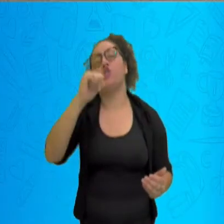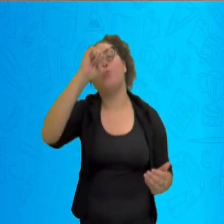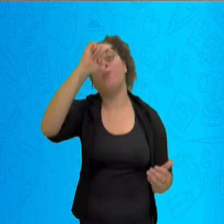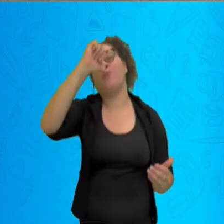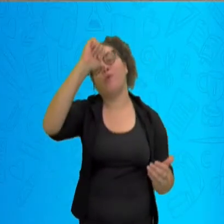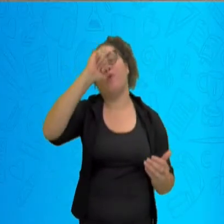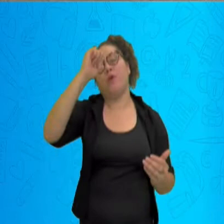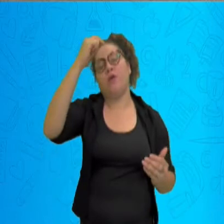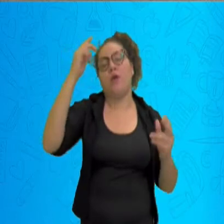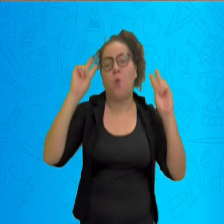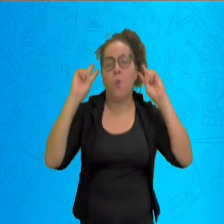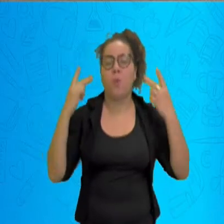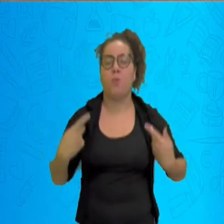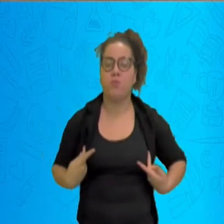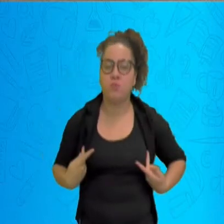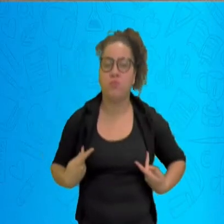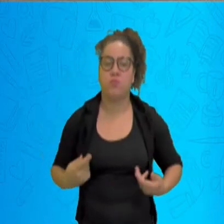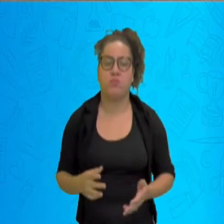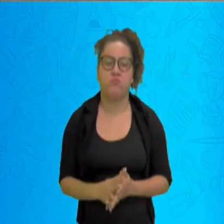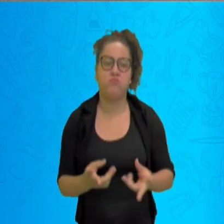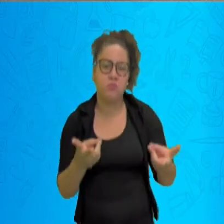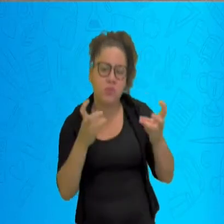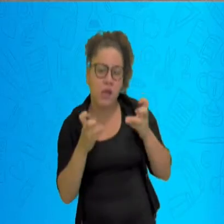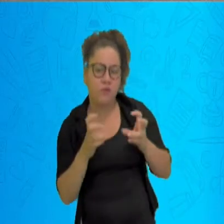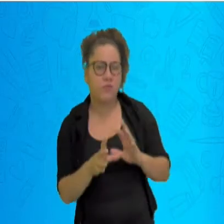consumo humano. Observe comigo.